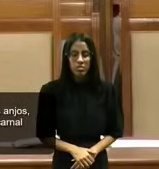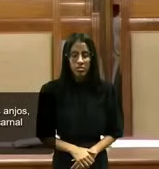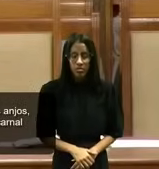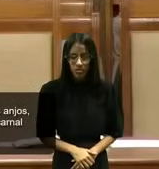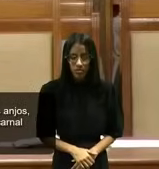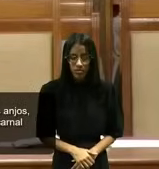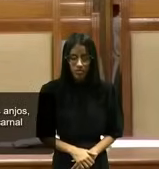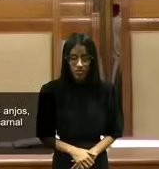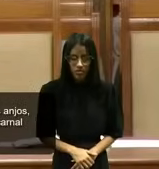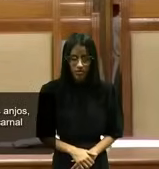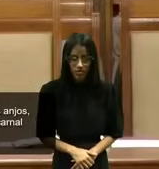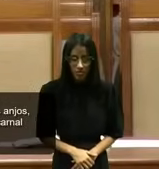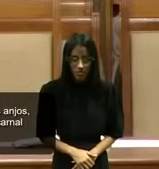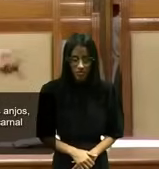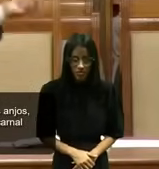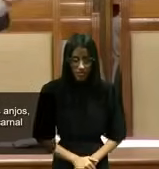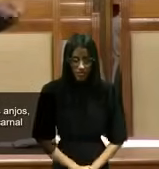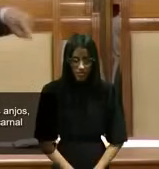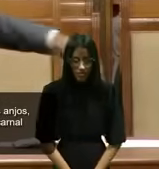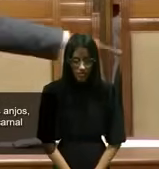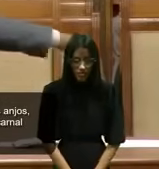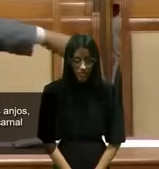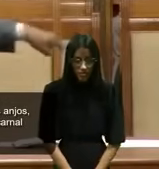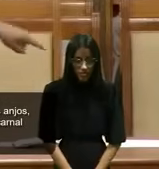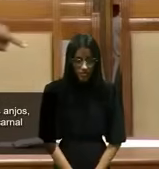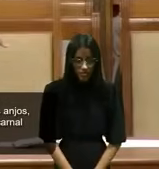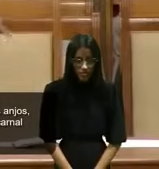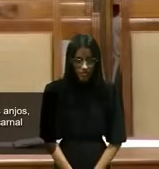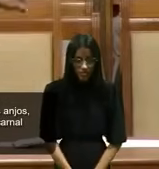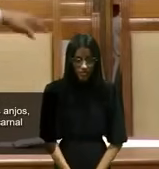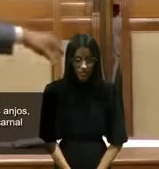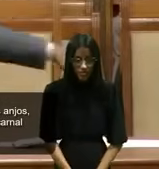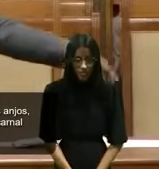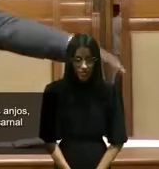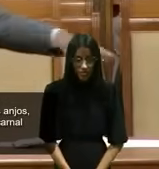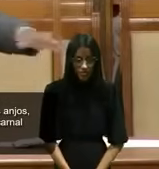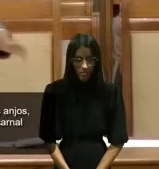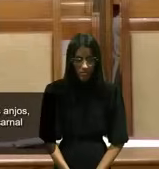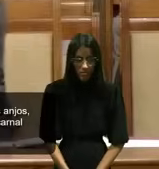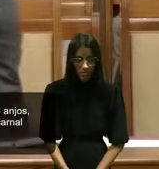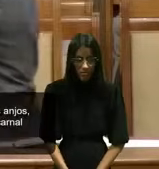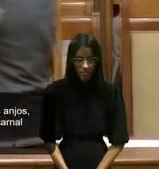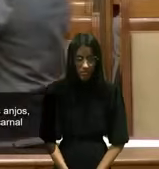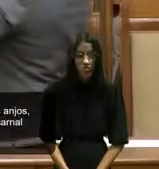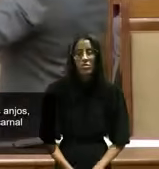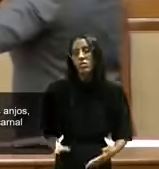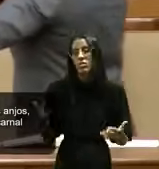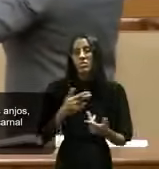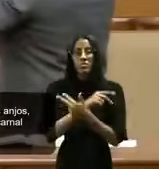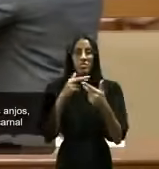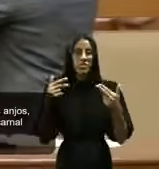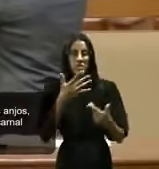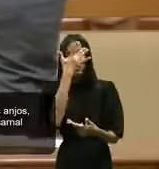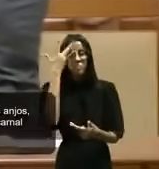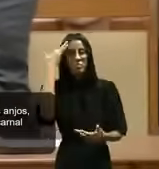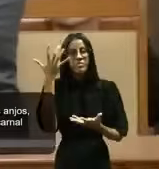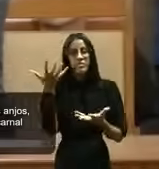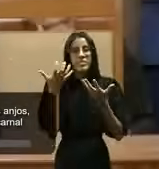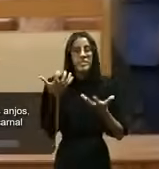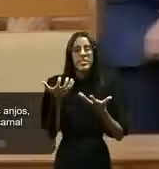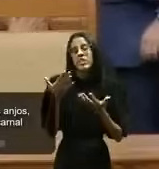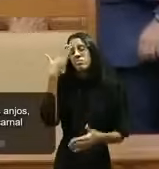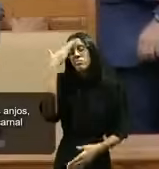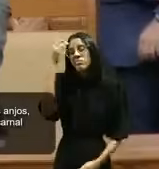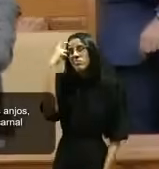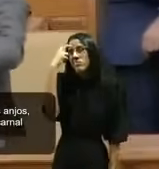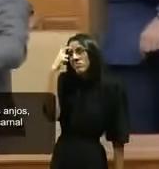culto aos e se metendo em coisas que nunca que nunca viu que tem de gente aí que quer ser doutor e nunca viu agir